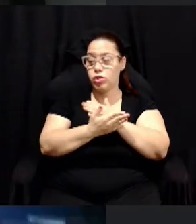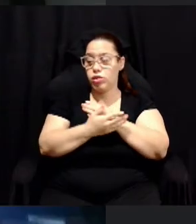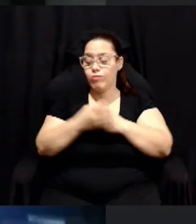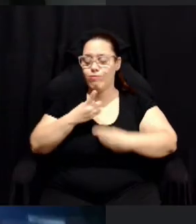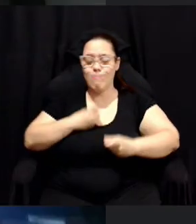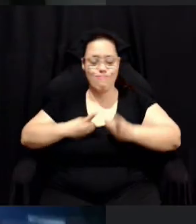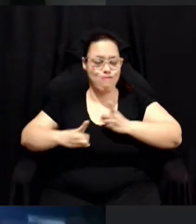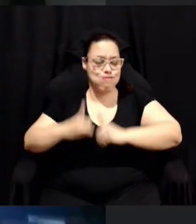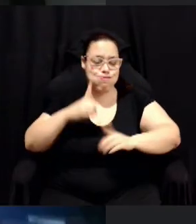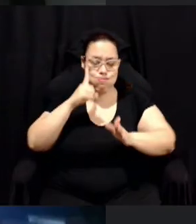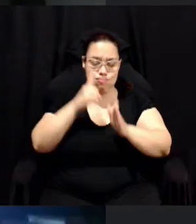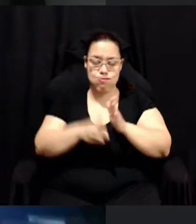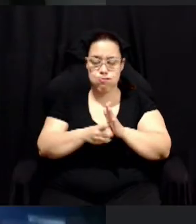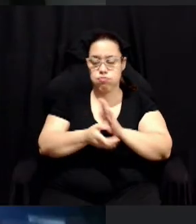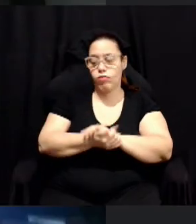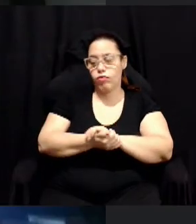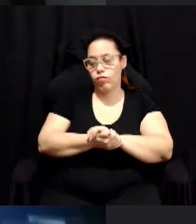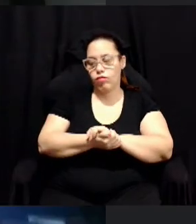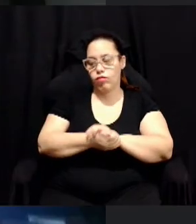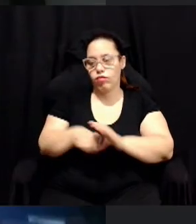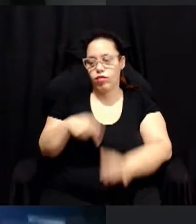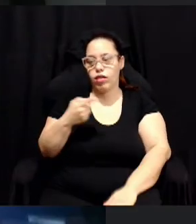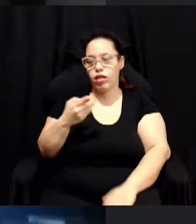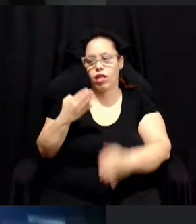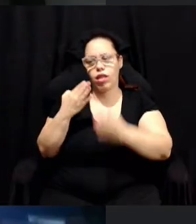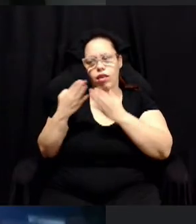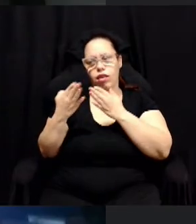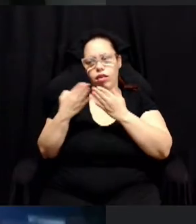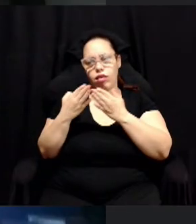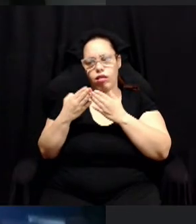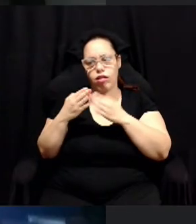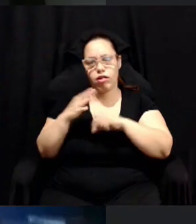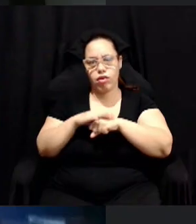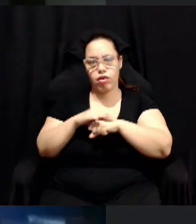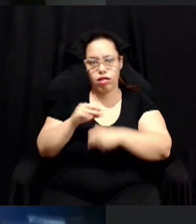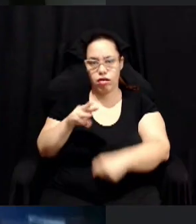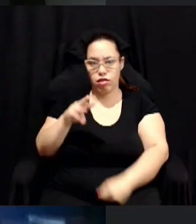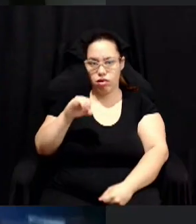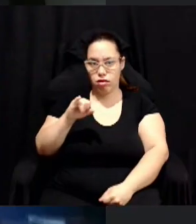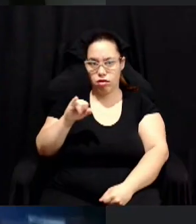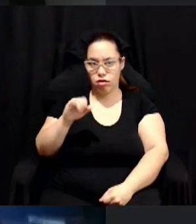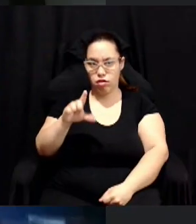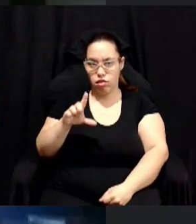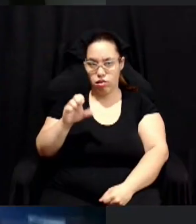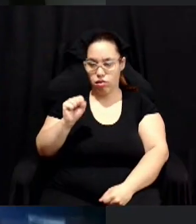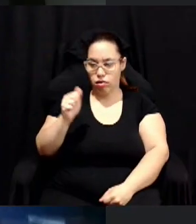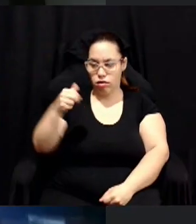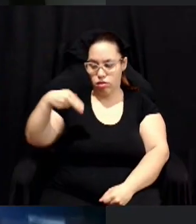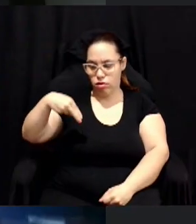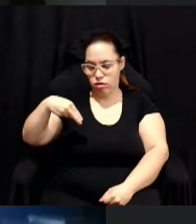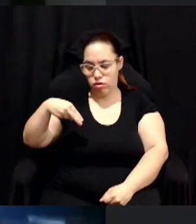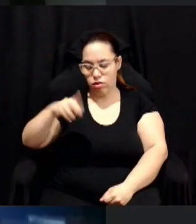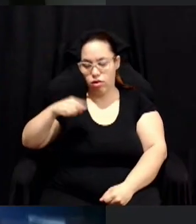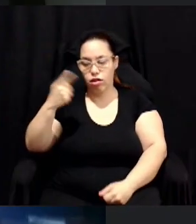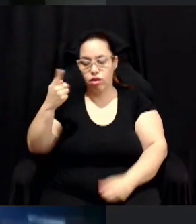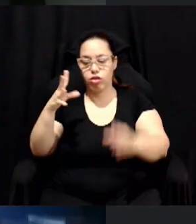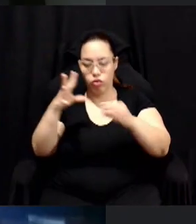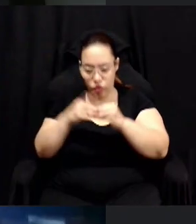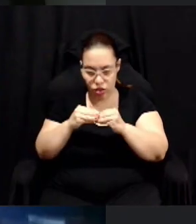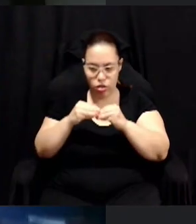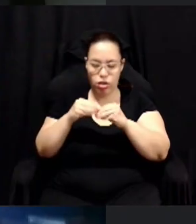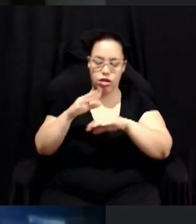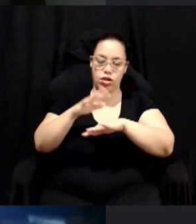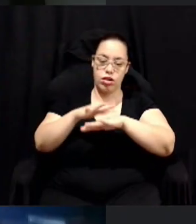diagnóstico de depressão e depois a suspeita de doença de Wilson, antes do diagnóstico fechar em Parkinson. Então, acabei fazendo